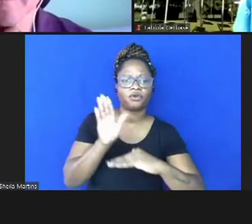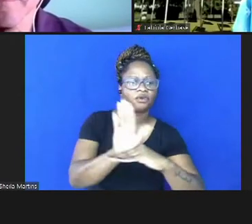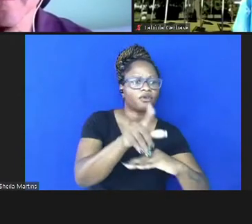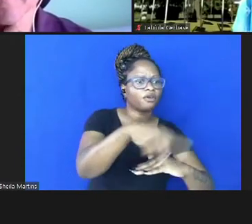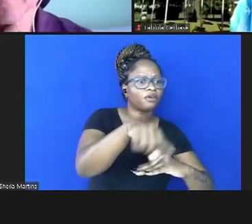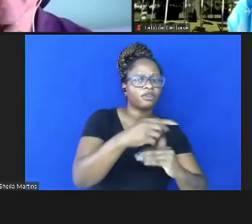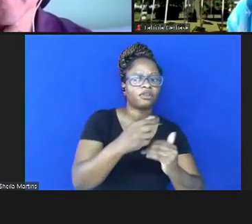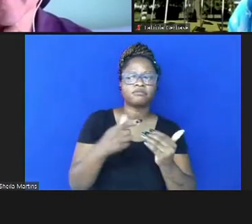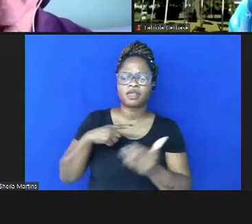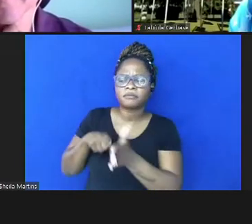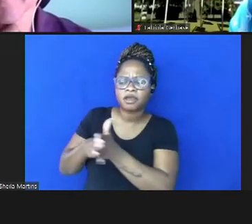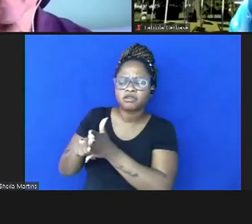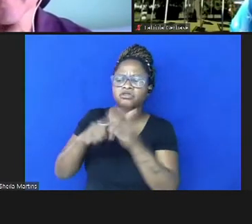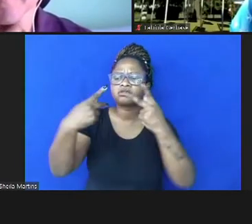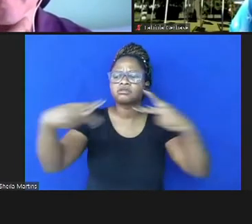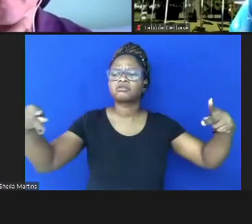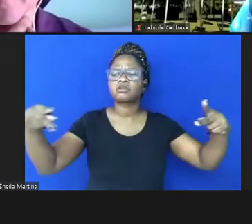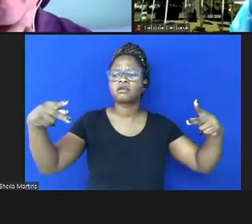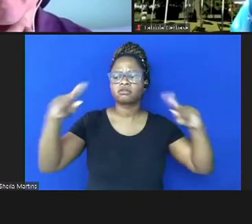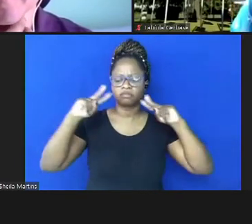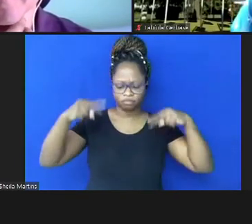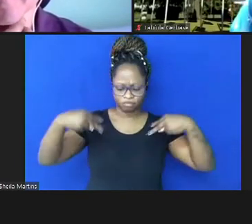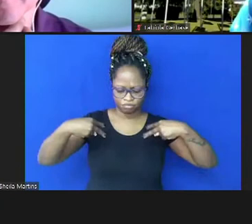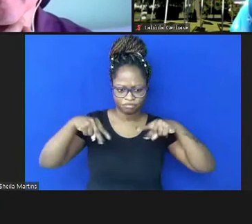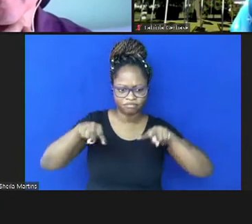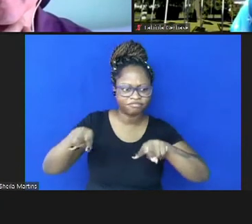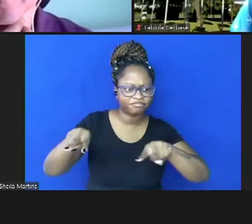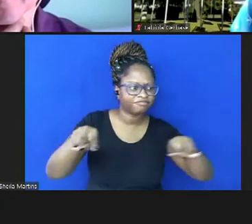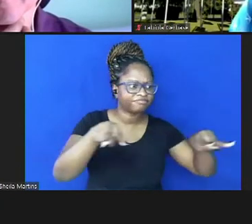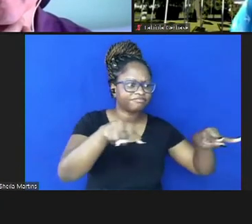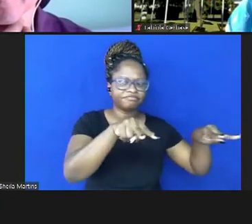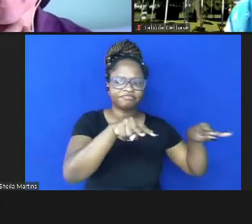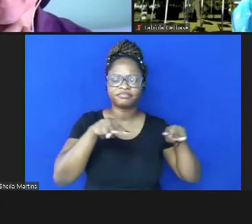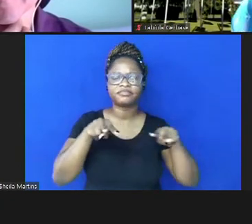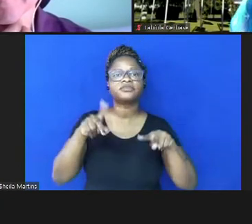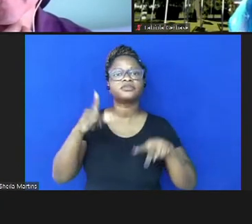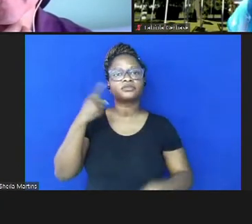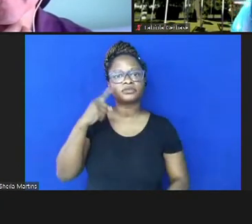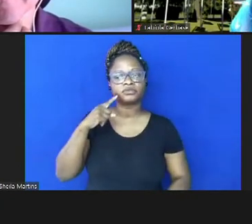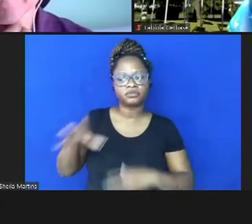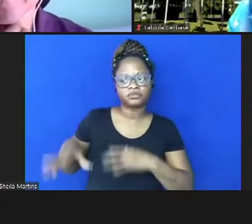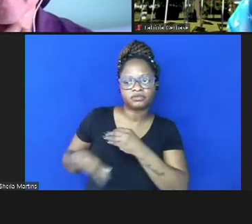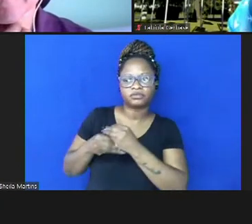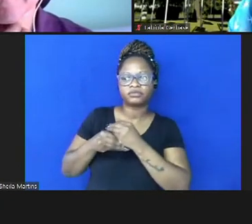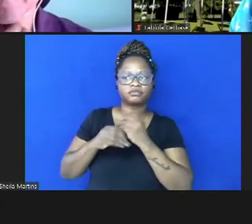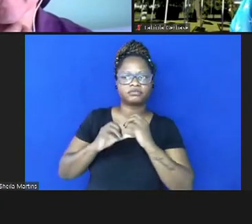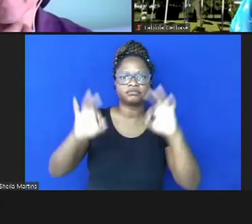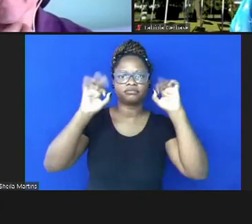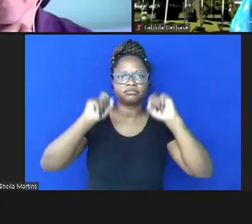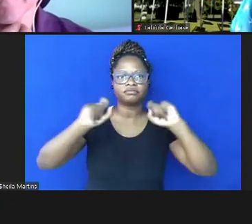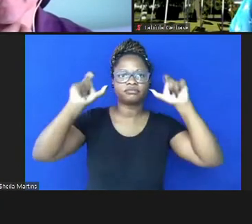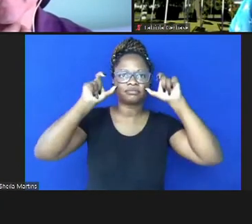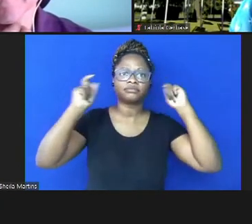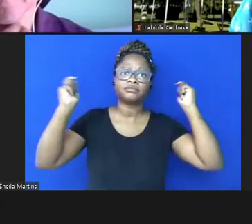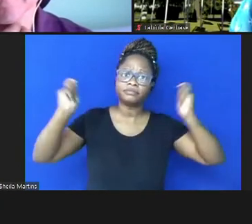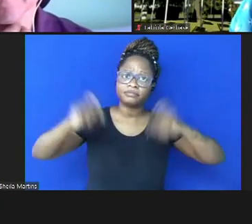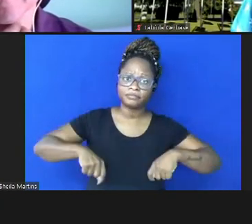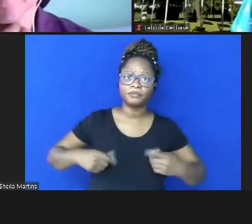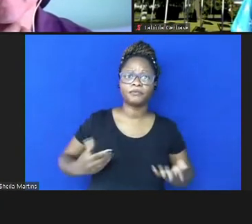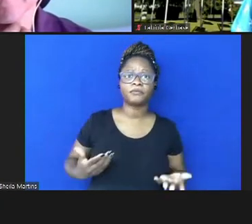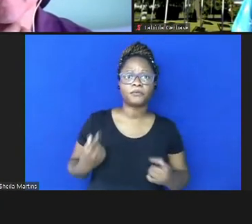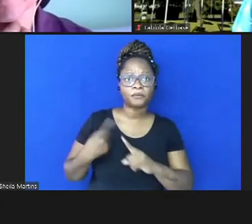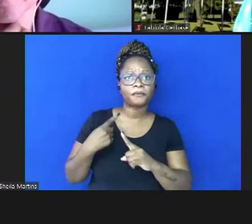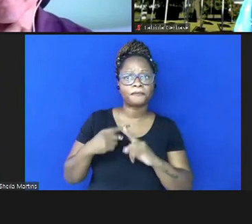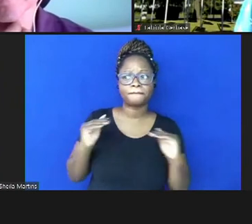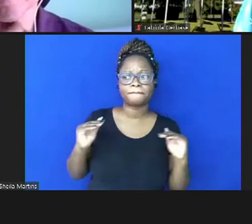Então, tudo que você puder, durante a sua aplicação, adicionar, e o destaque, né, que seja algo acima da